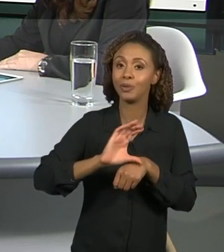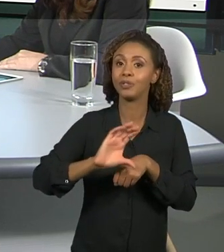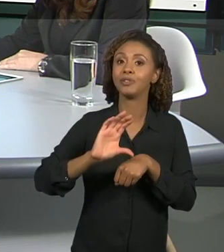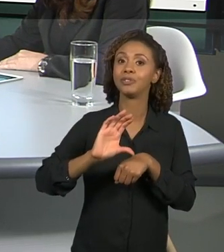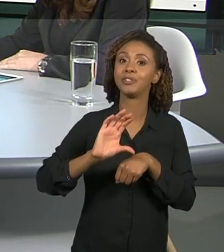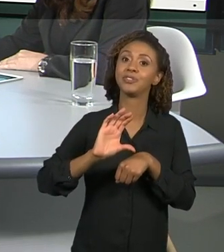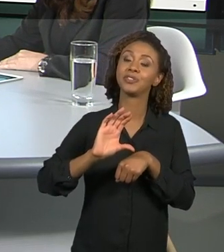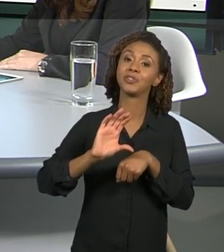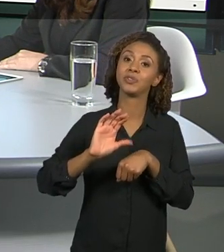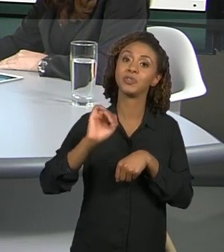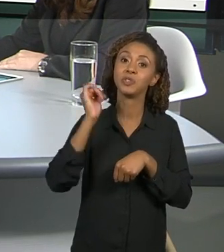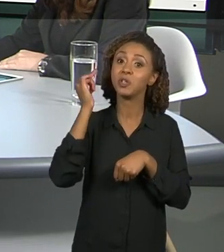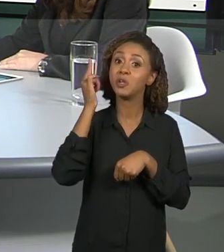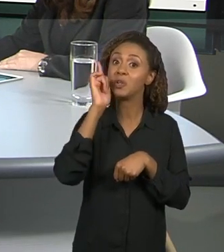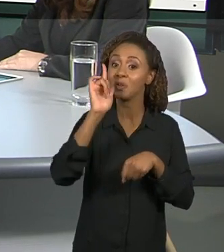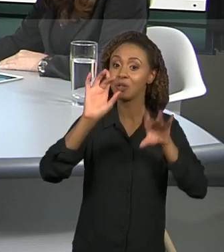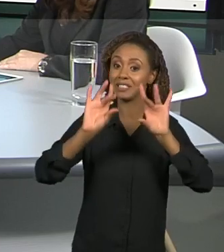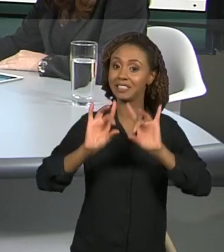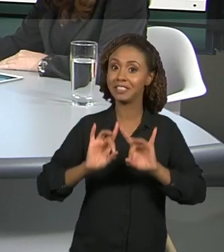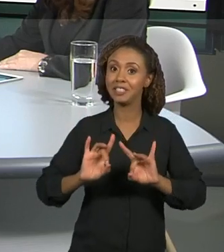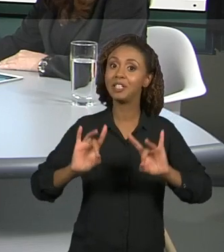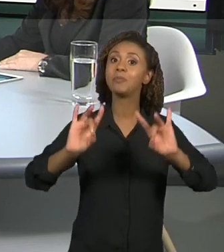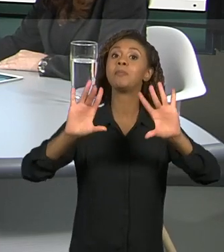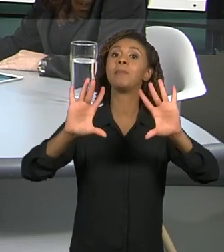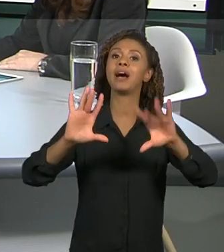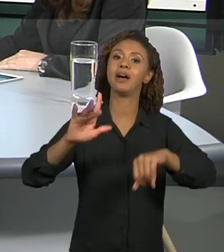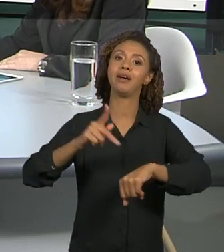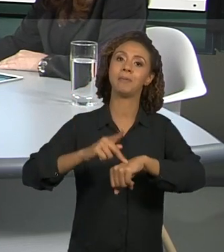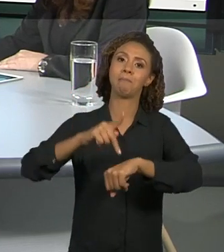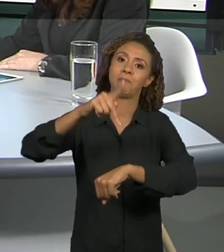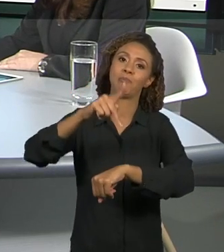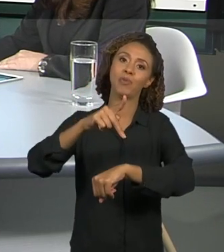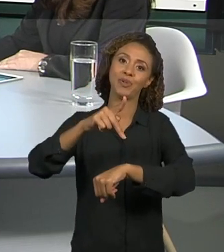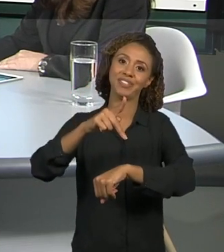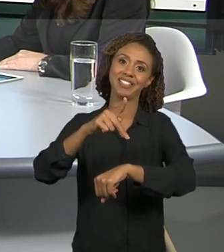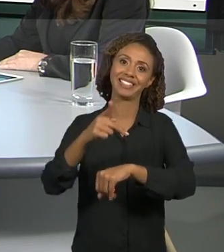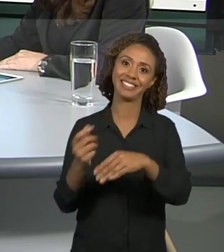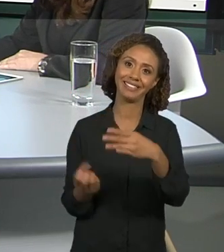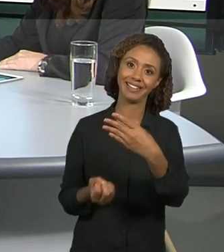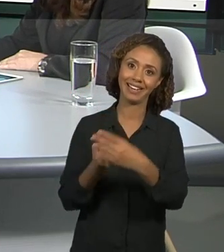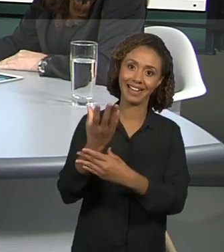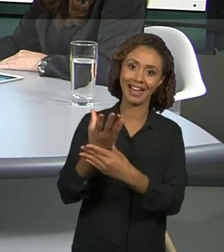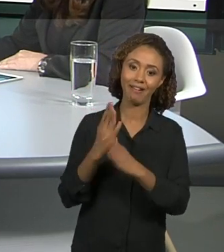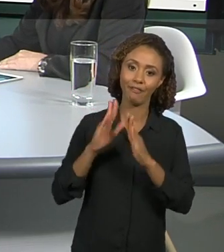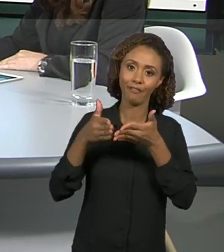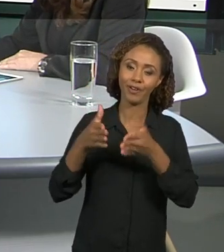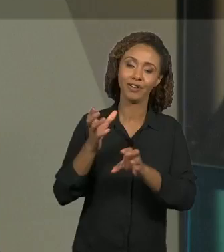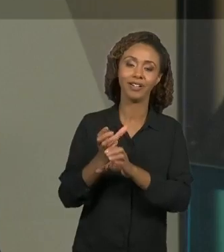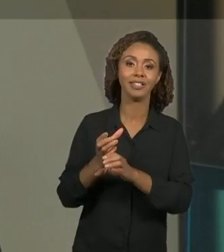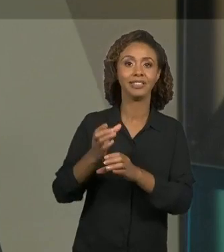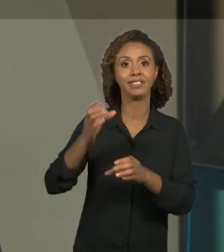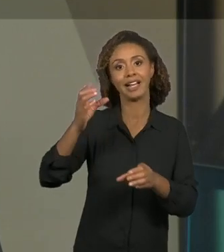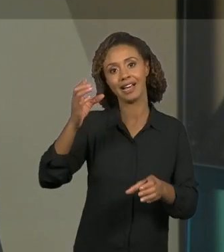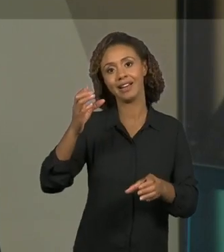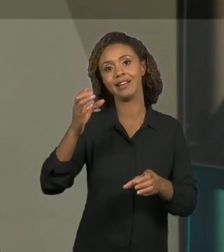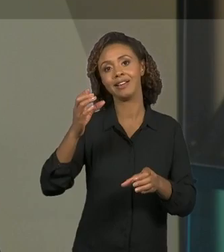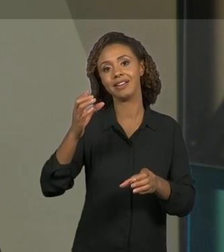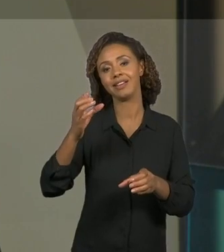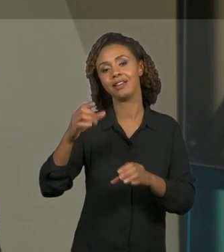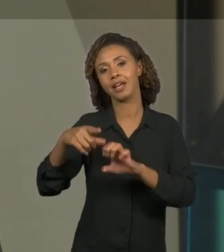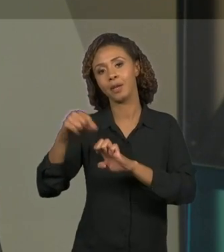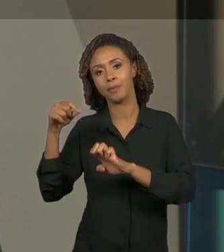a concretização desse dessa pós-graduação voltada para engenharia né falando um pouco de